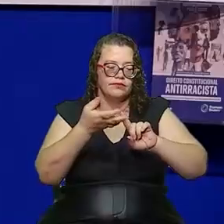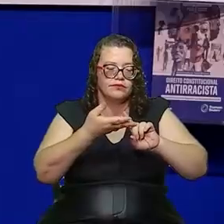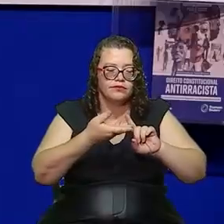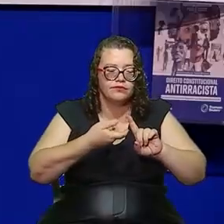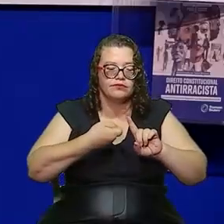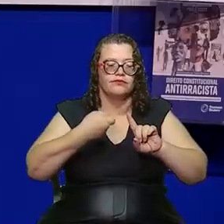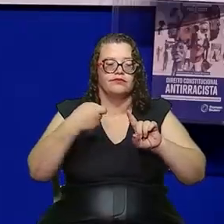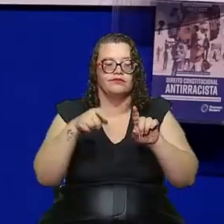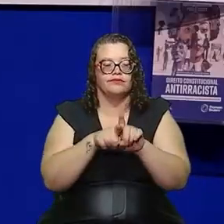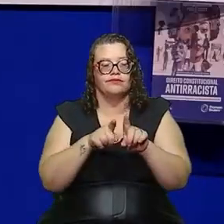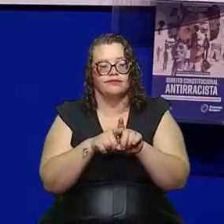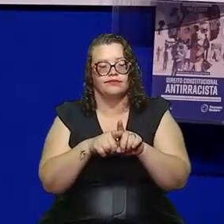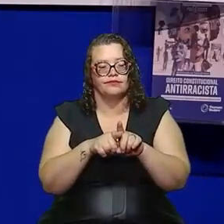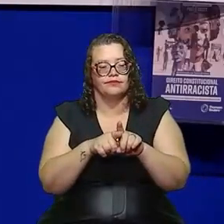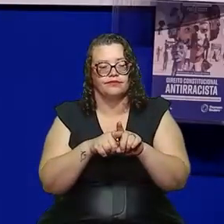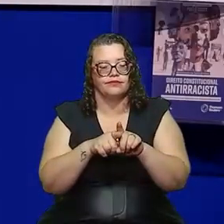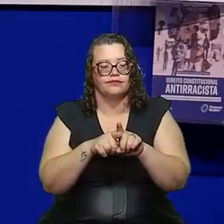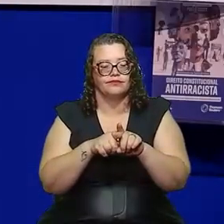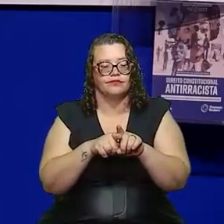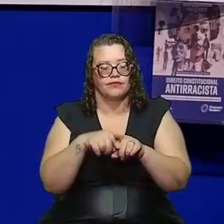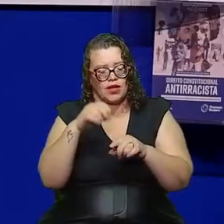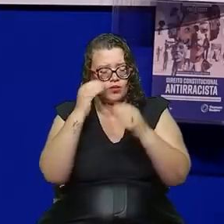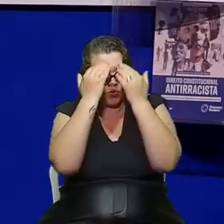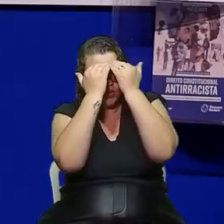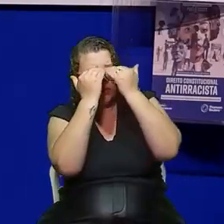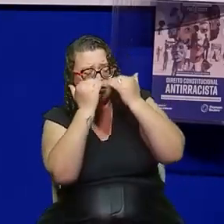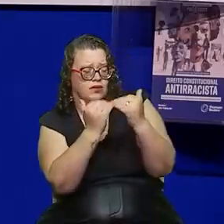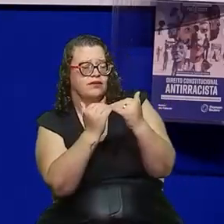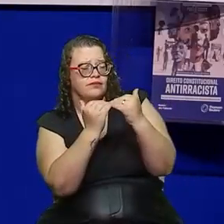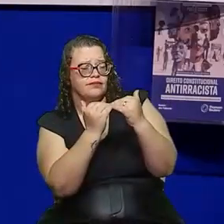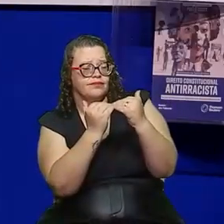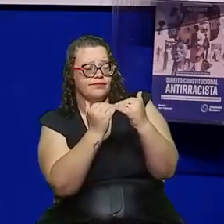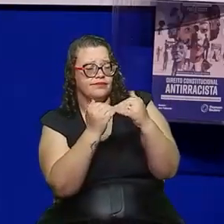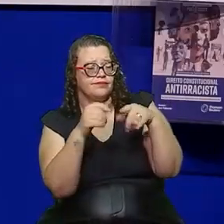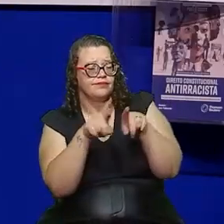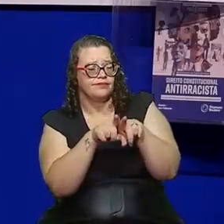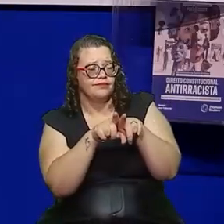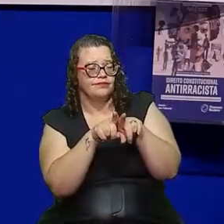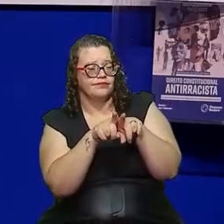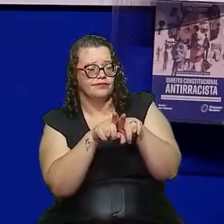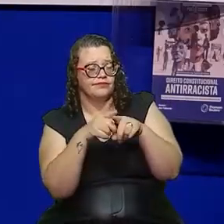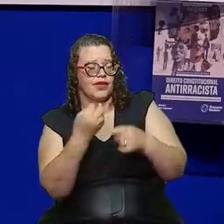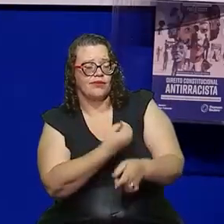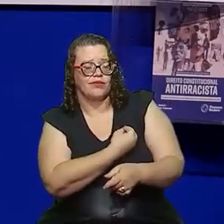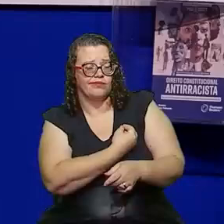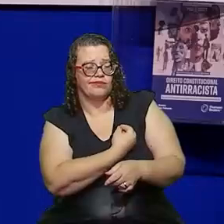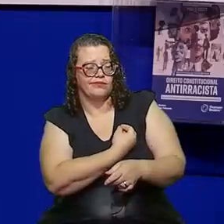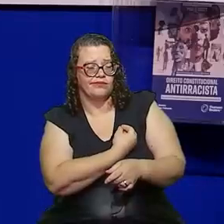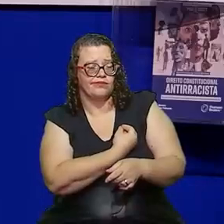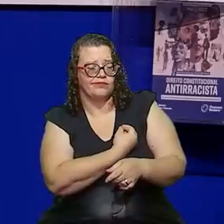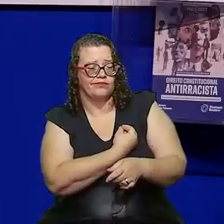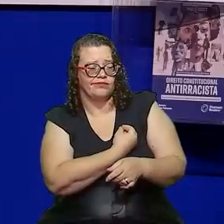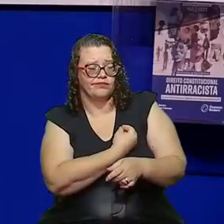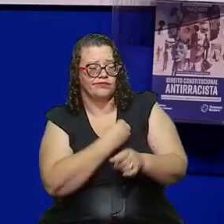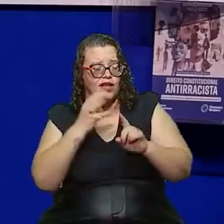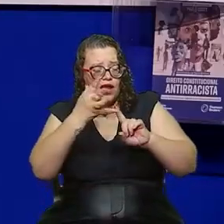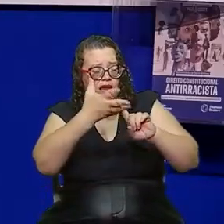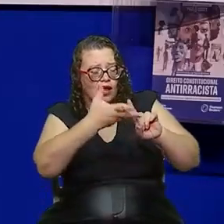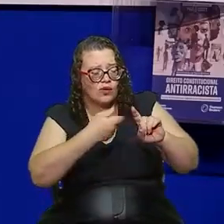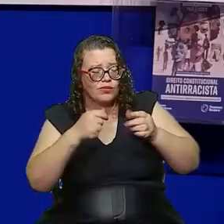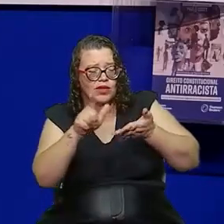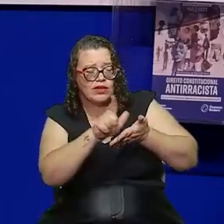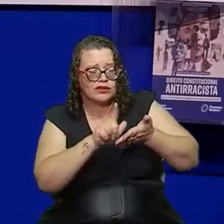E eu levo isso a ferro e fogo. A minha tarefa nessa vida não é fazer uma obra